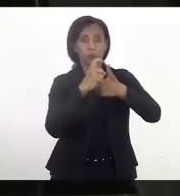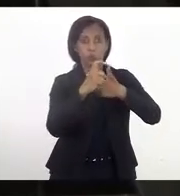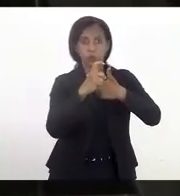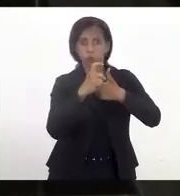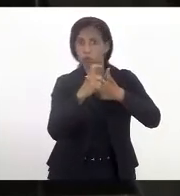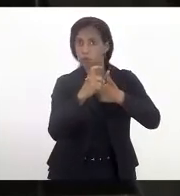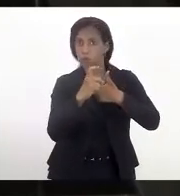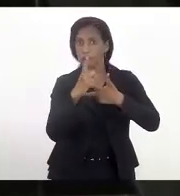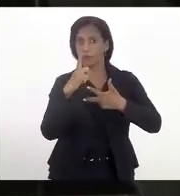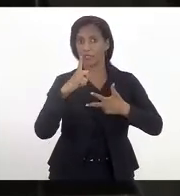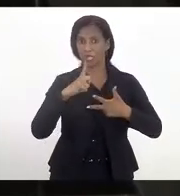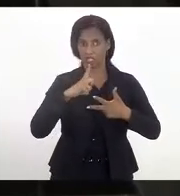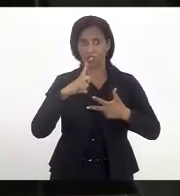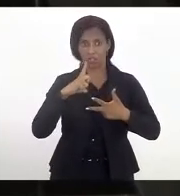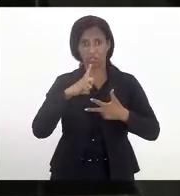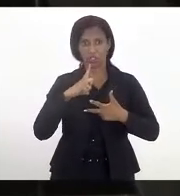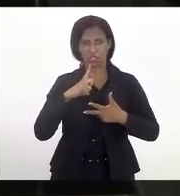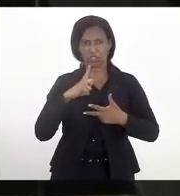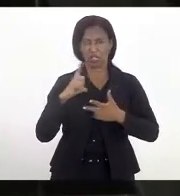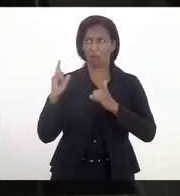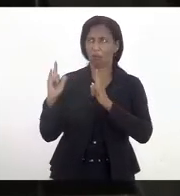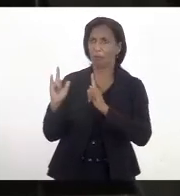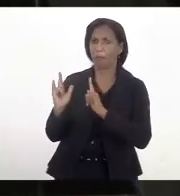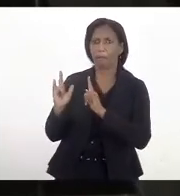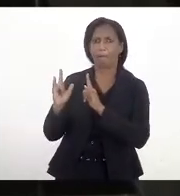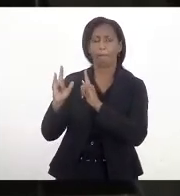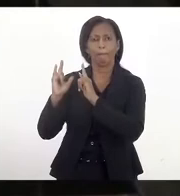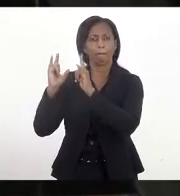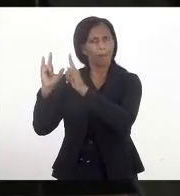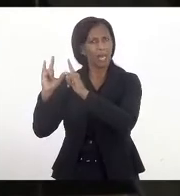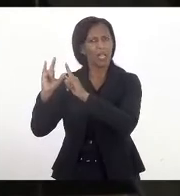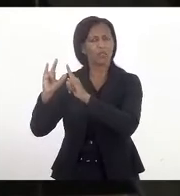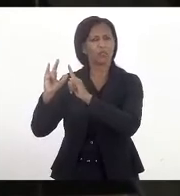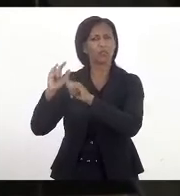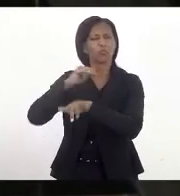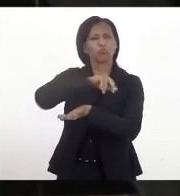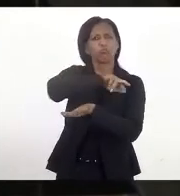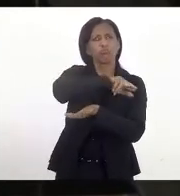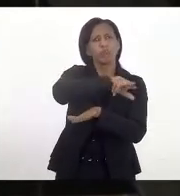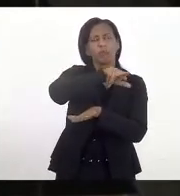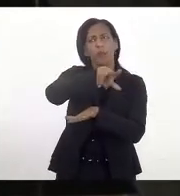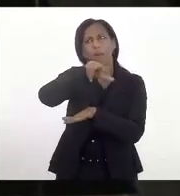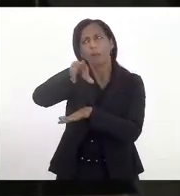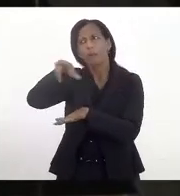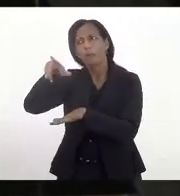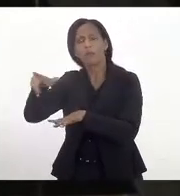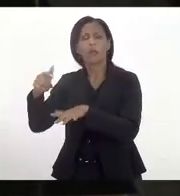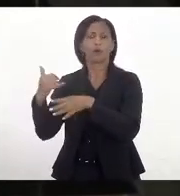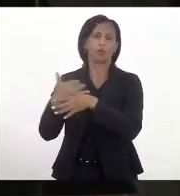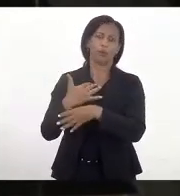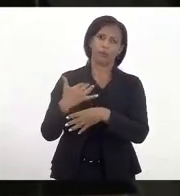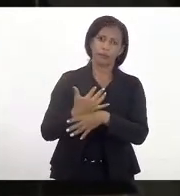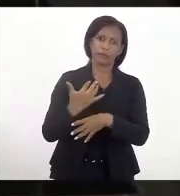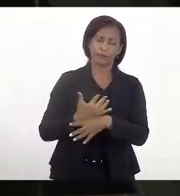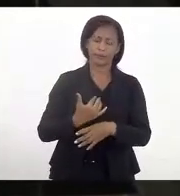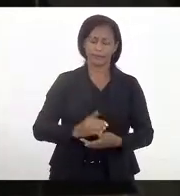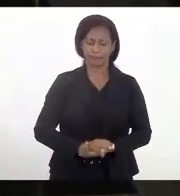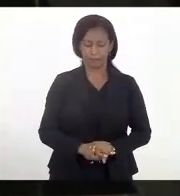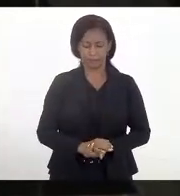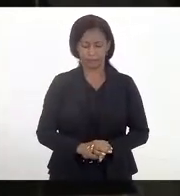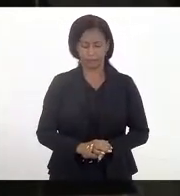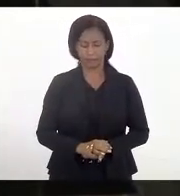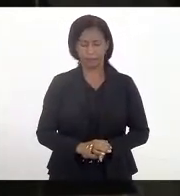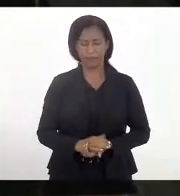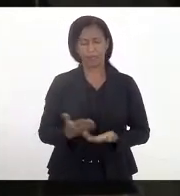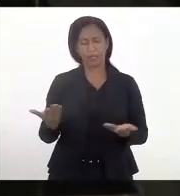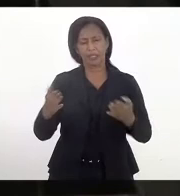tinha Imóveis locados nas mais diversas áreas da cidade Oi e